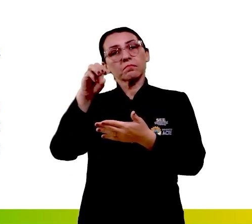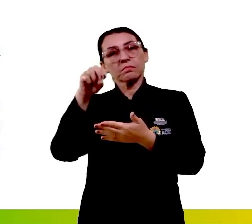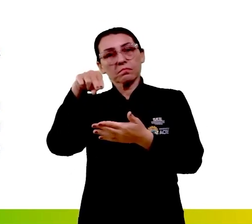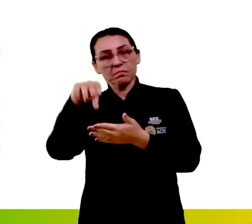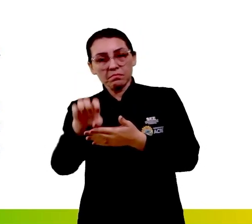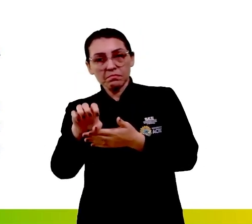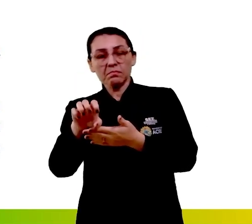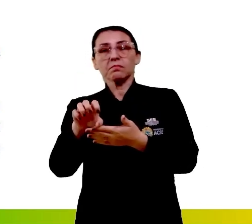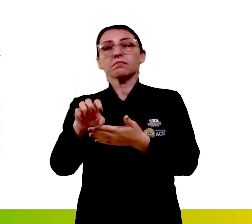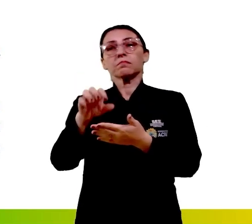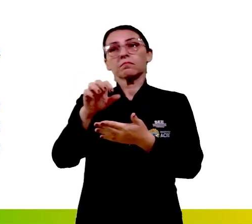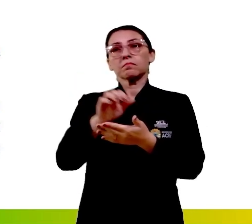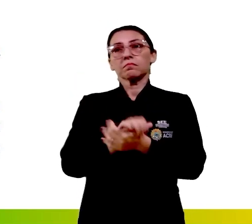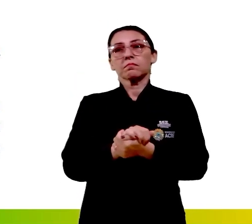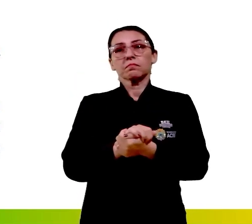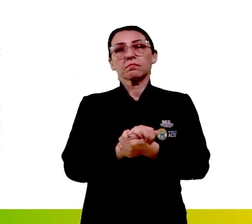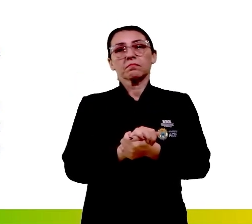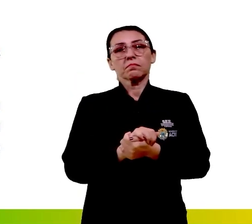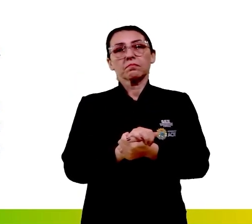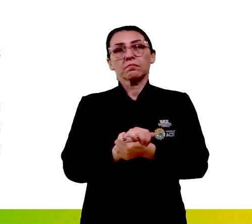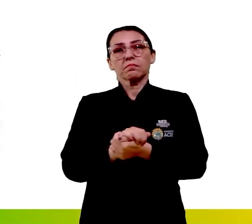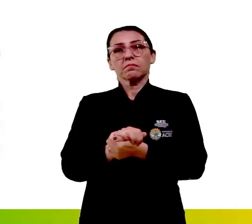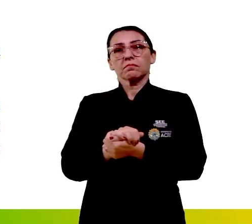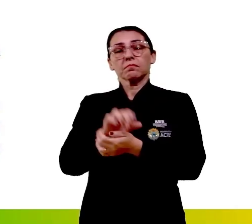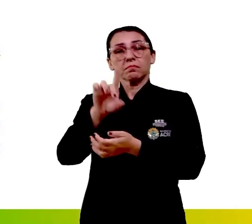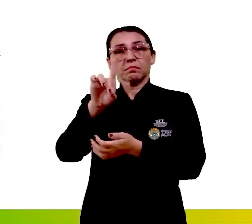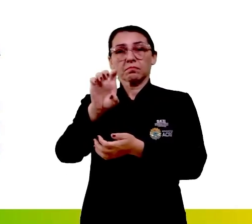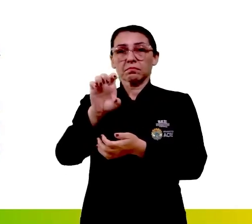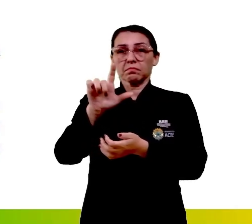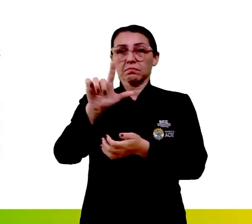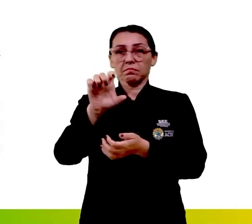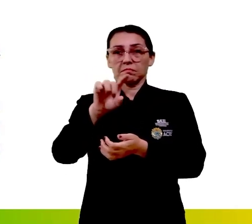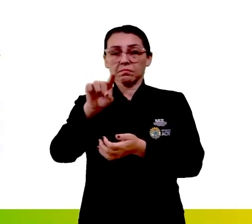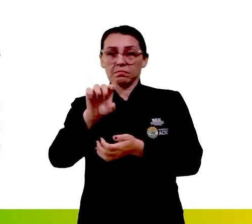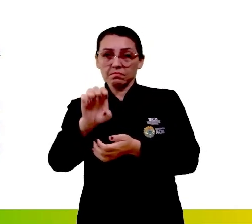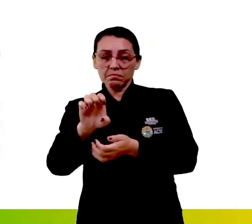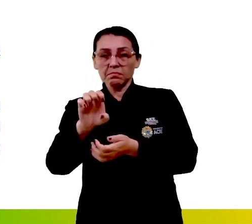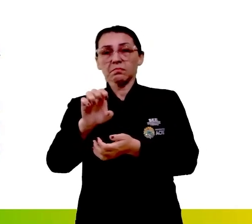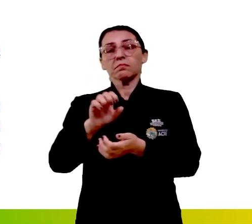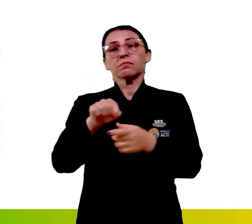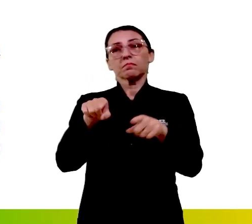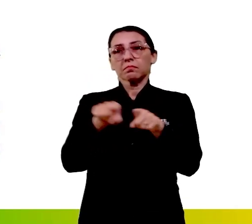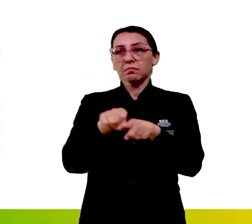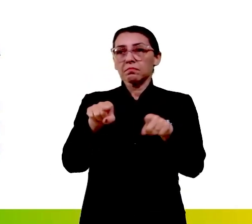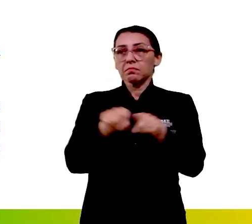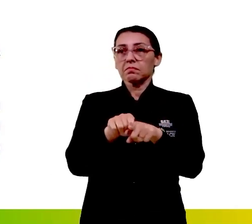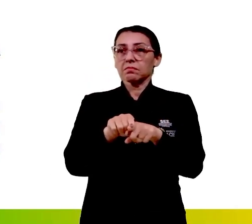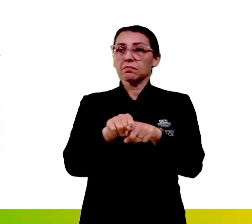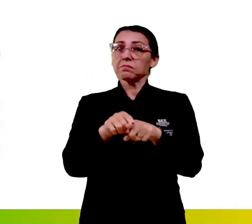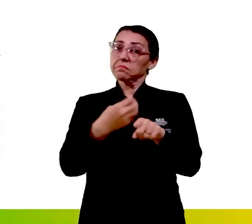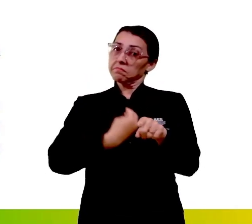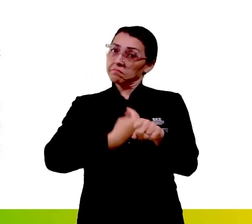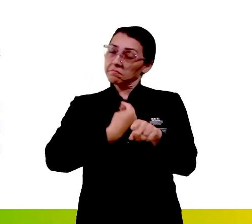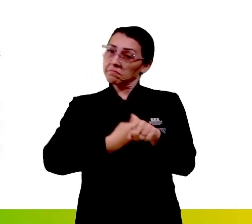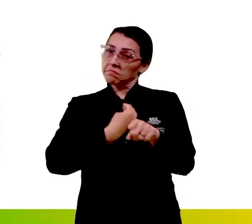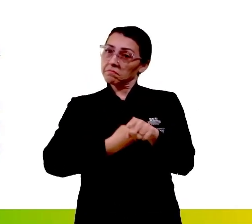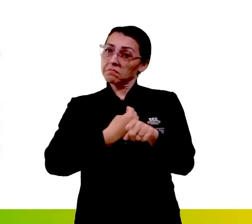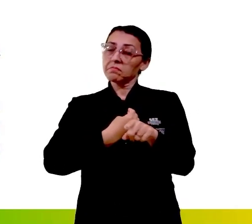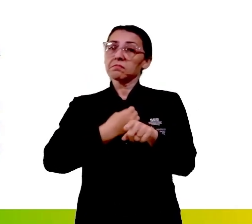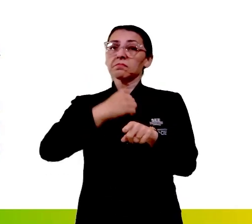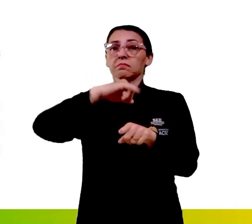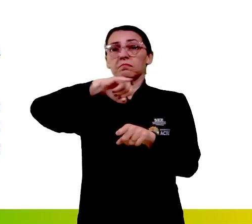Beauvoir, filósofos como o Gilles Deleuze e um filósofo que ainda está entre nós, que é o